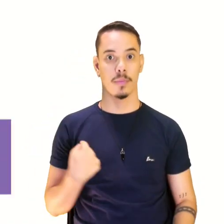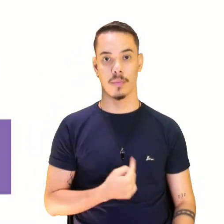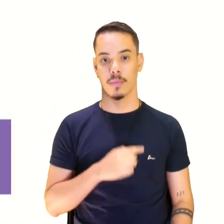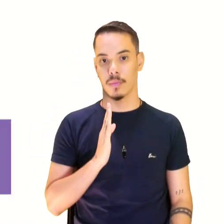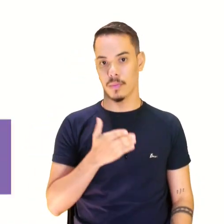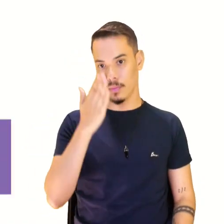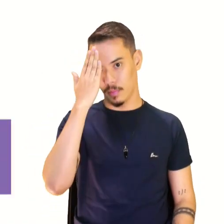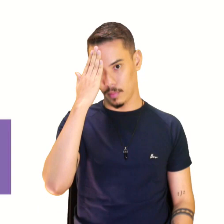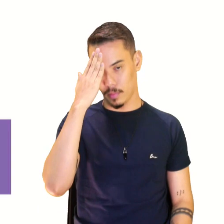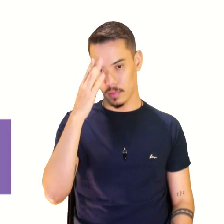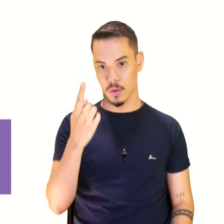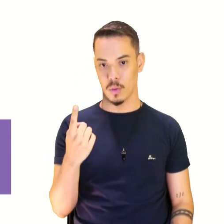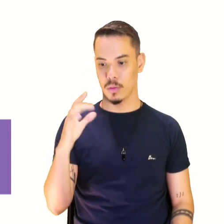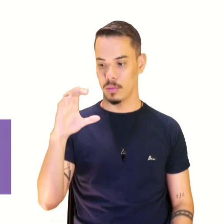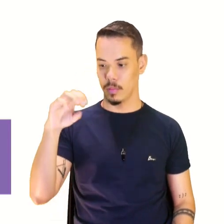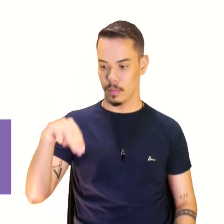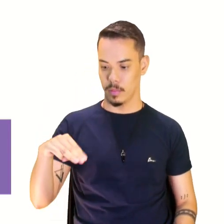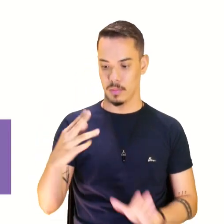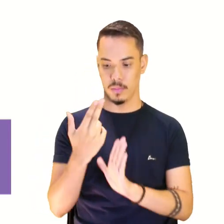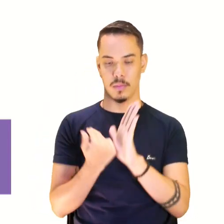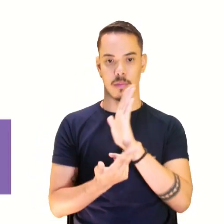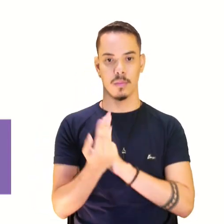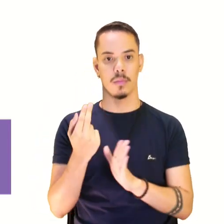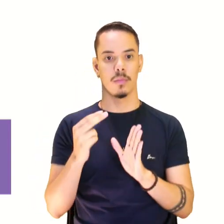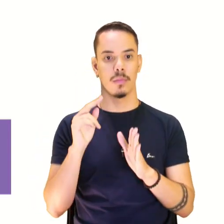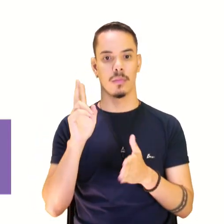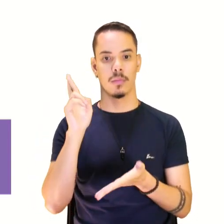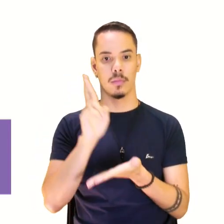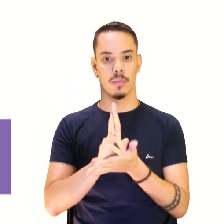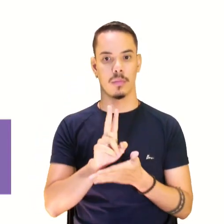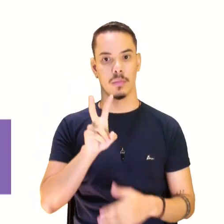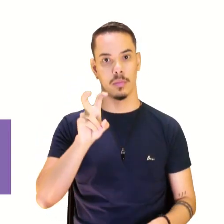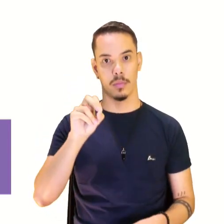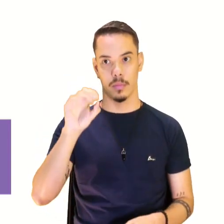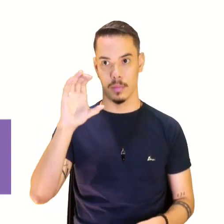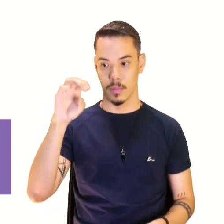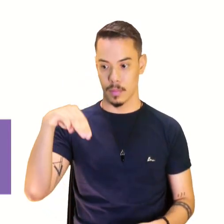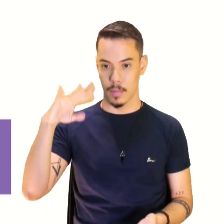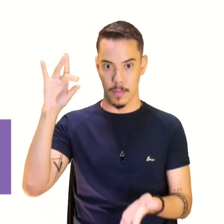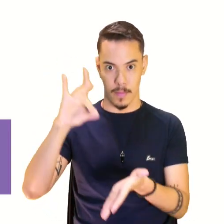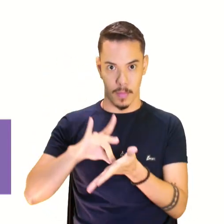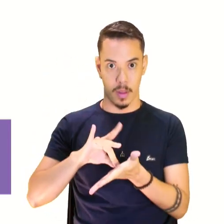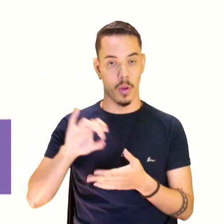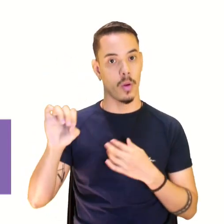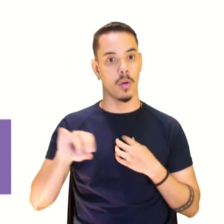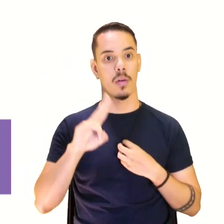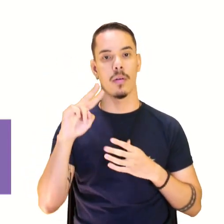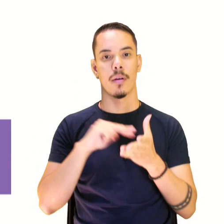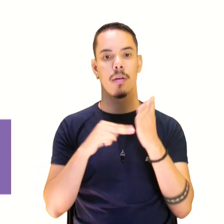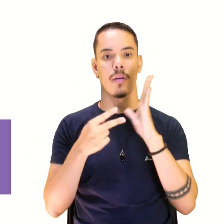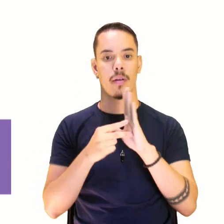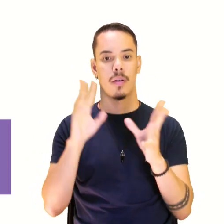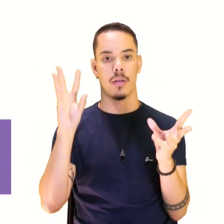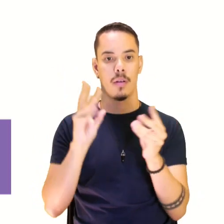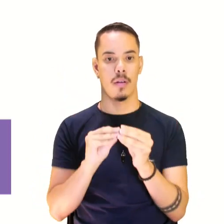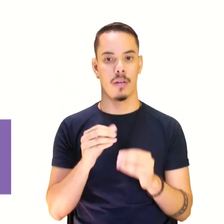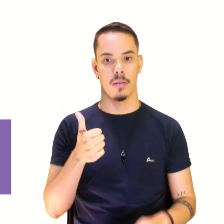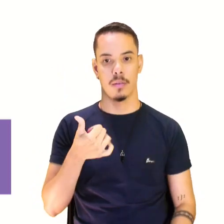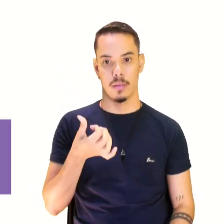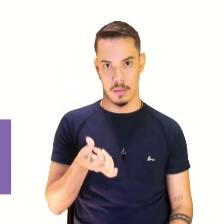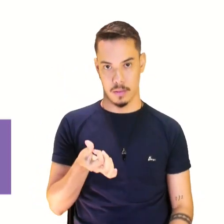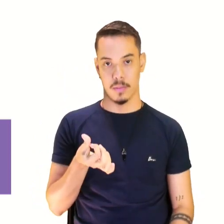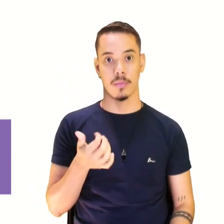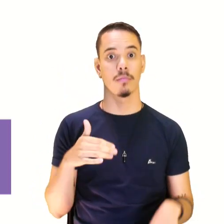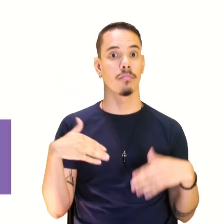1 centímetro no desenho representa 50 centímetros Na realidade. Ou seja, então 16 centímetros no